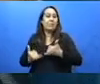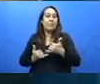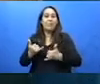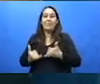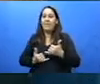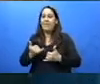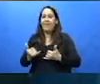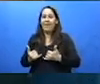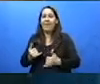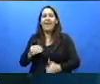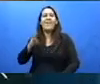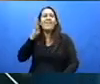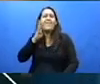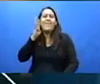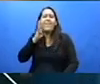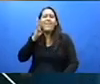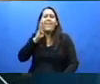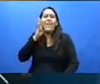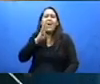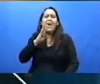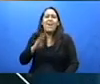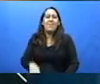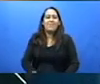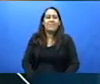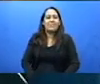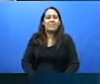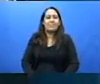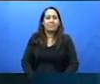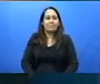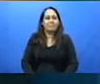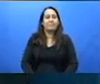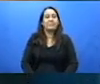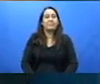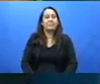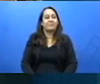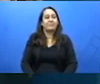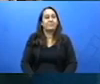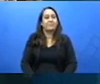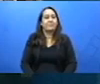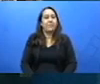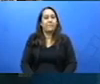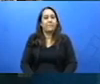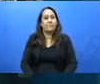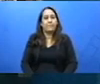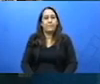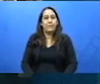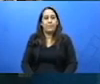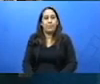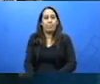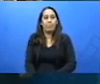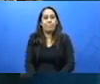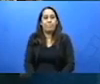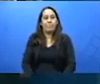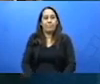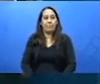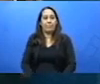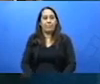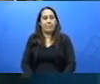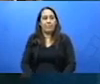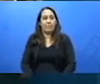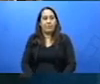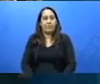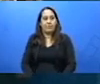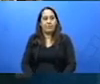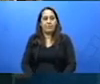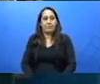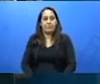não intrometia. Tudo que não podia fazer dentro da casa, no porão podia. Então vamos escrever isso? Vixe,